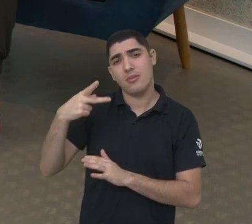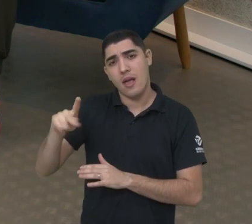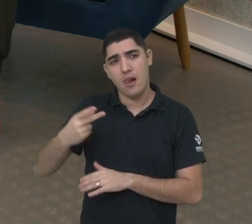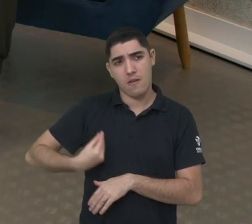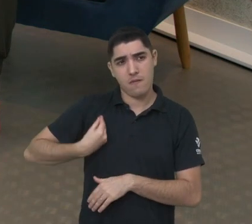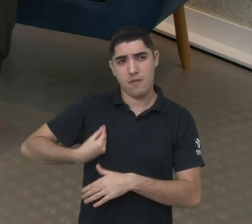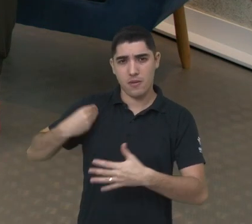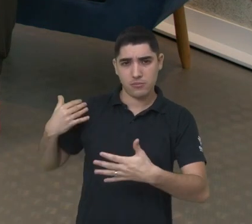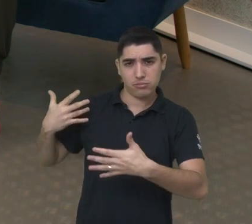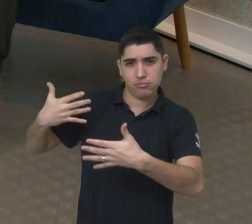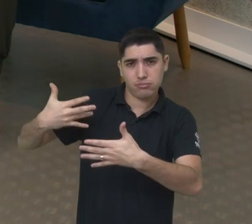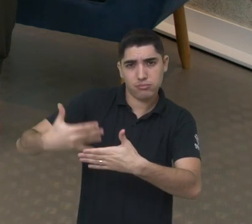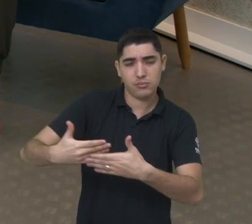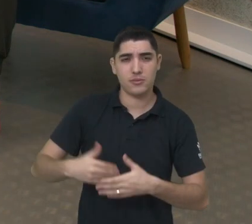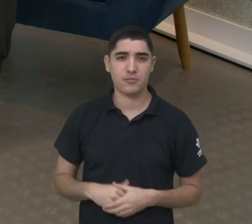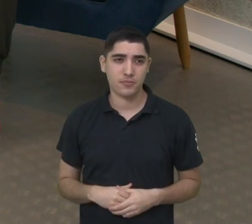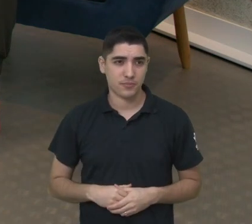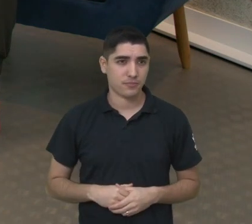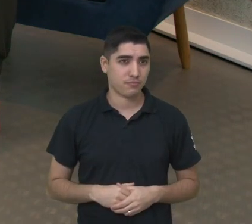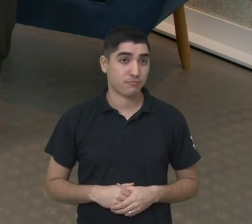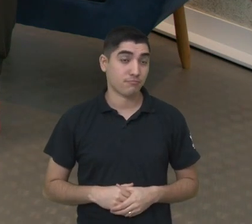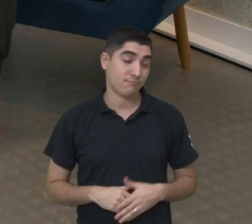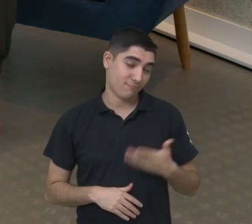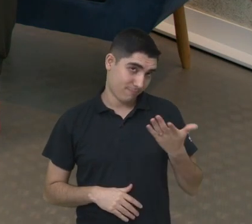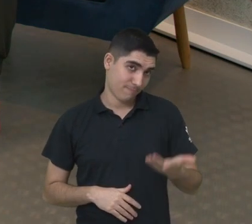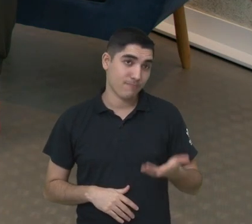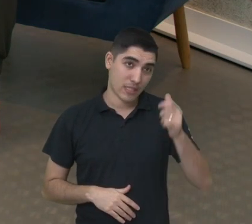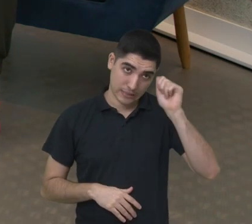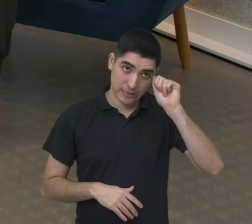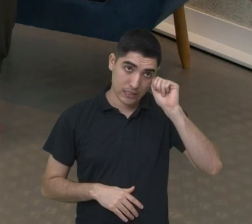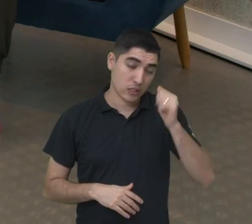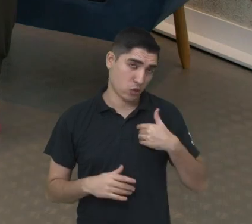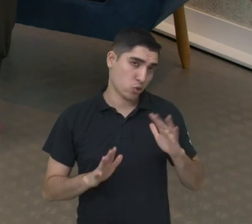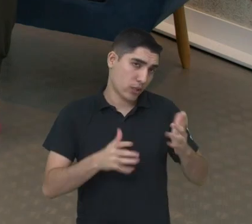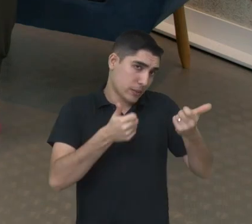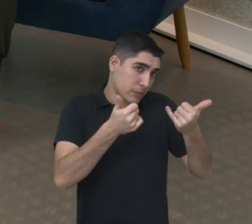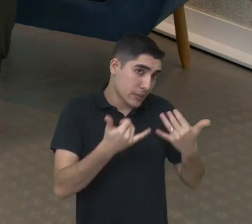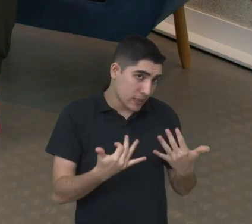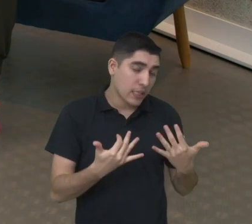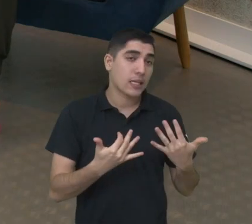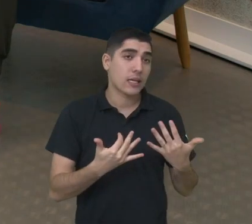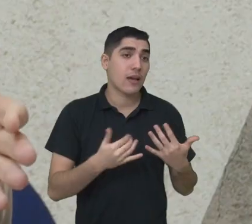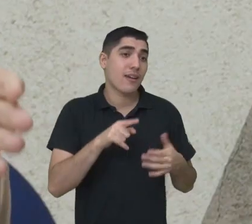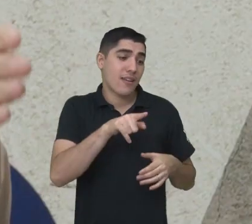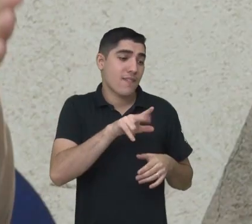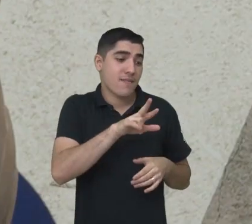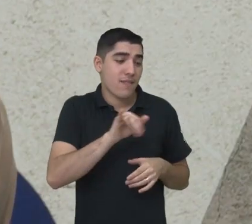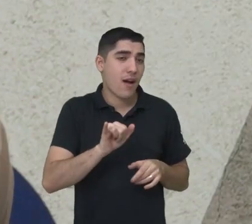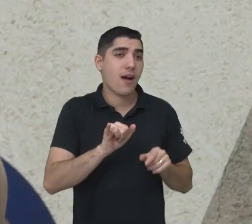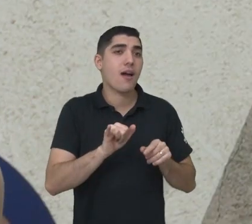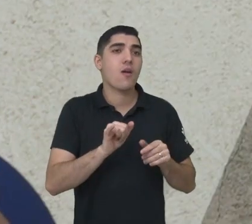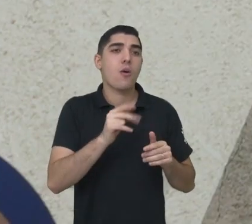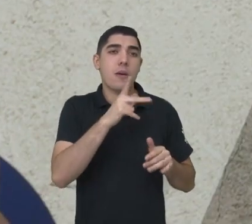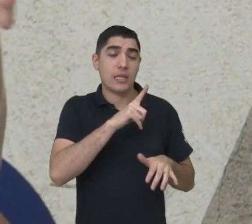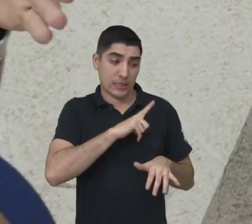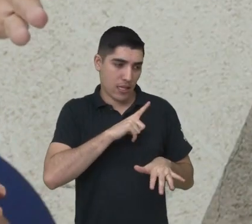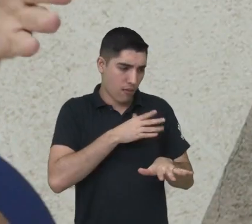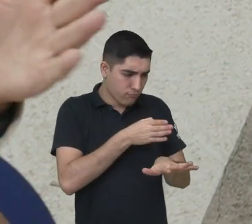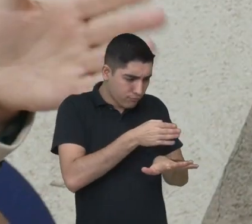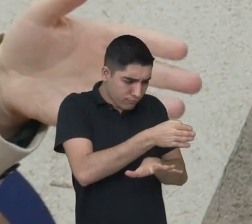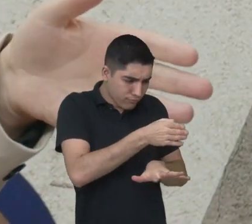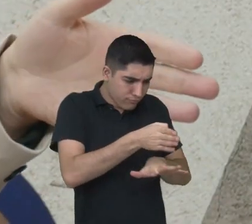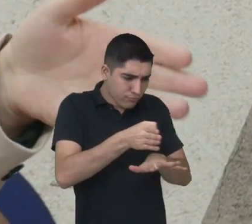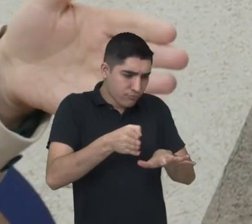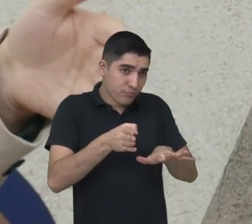no decorrer da carreira? Então, Adriane, como eu falei, ele vai atendendo aí